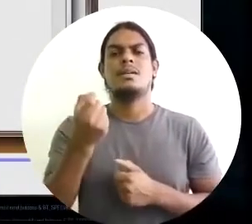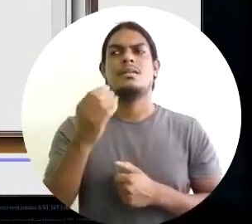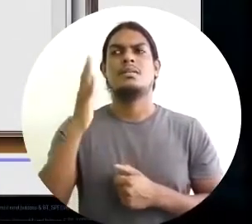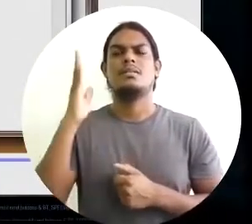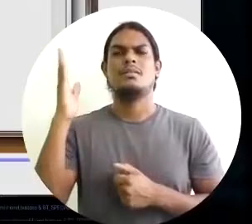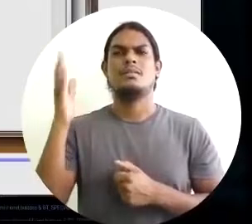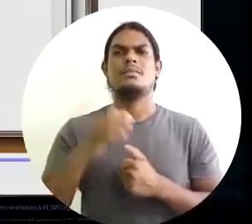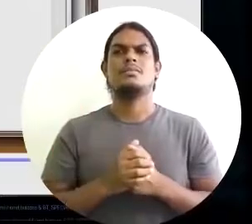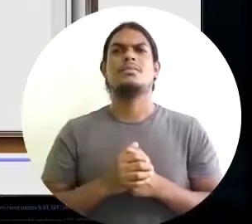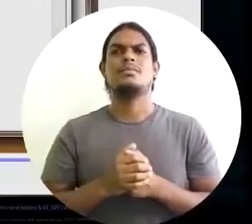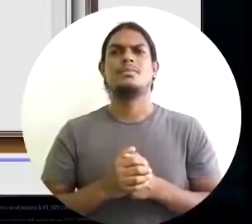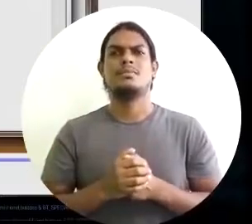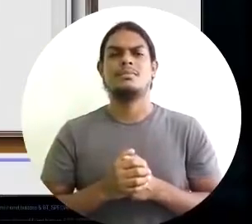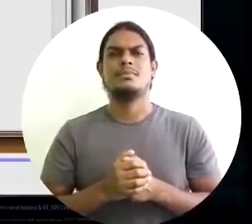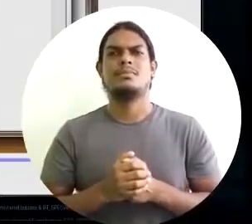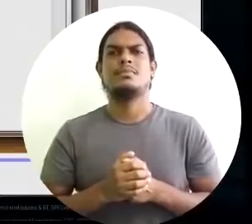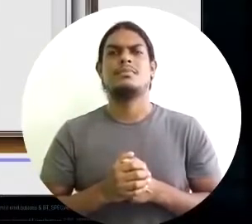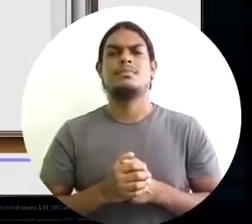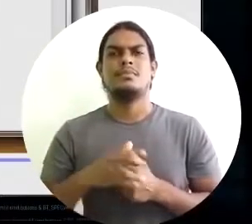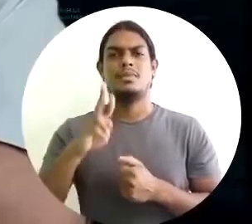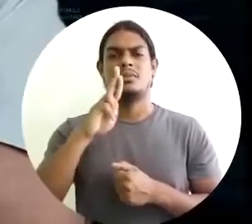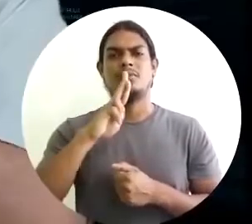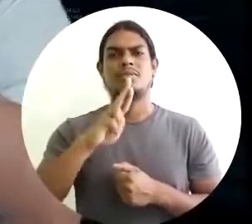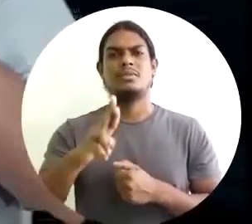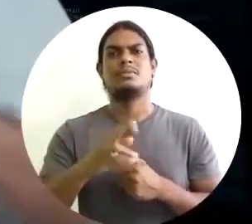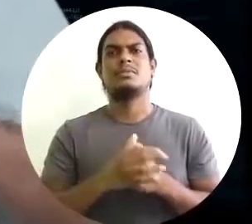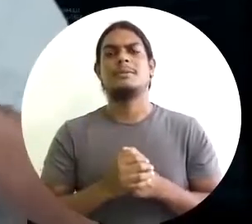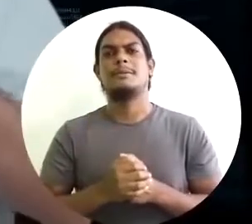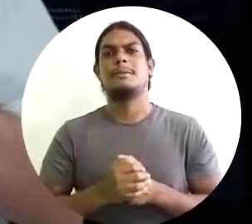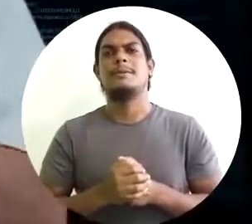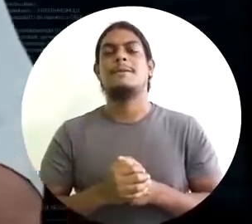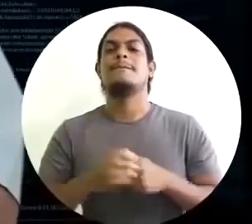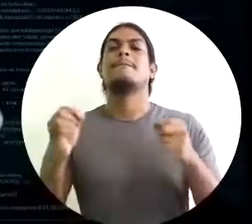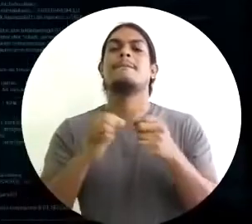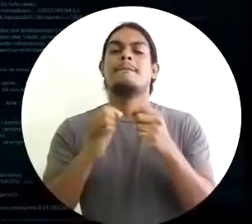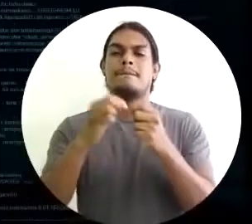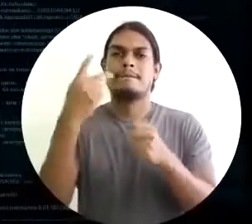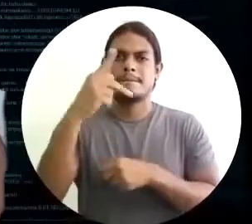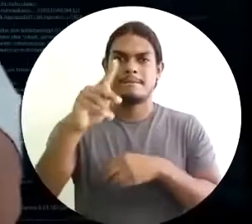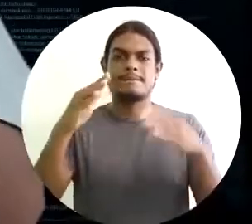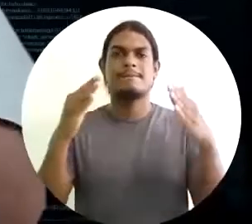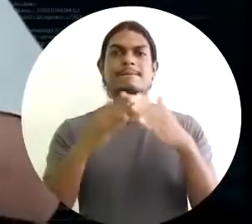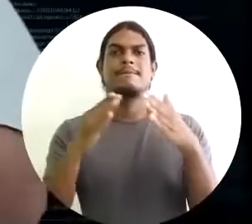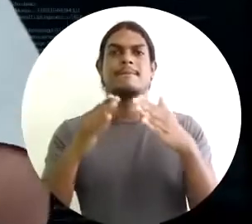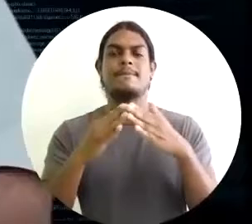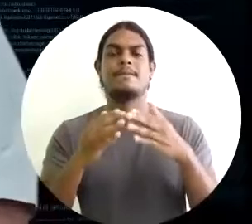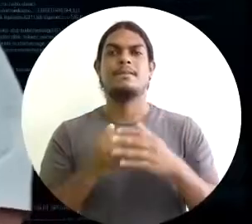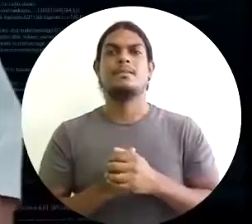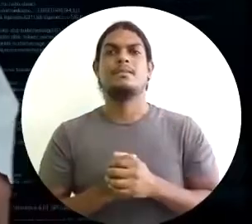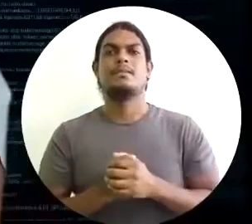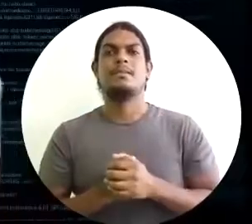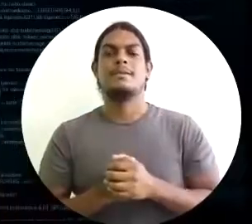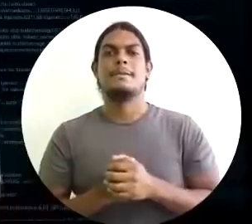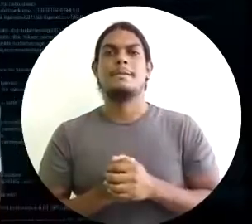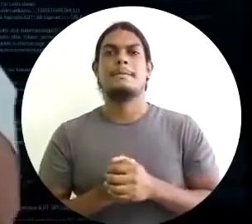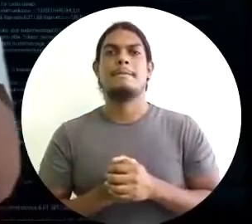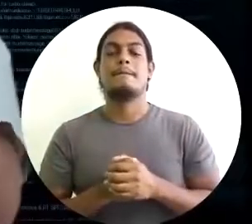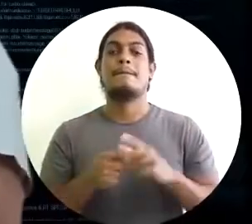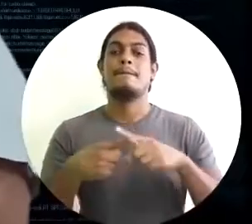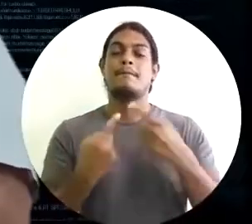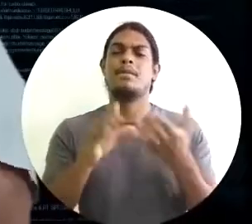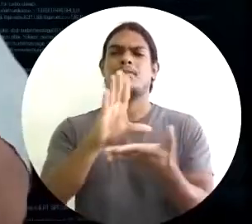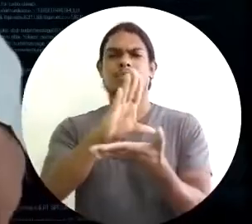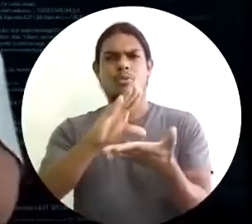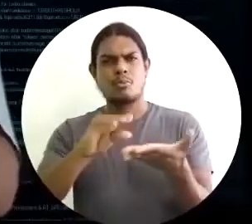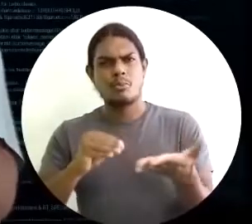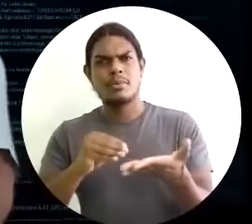próxima competência, e esse é o resultado, certo? Então faça em casa, mesmo sem saber o que está copiando, mas copie,